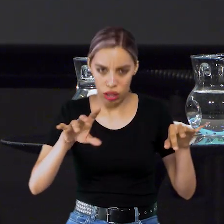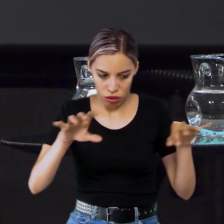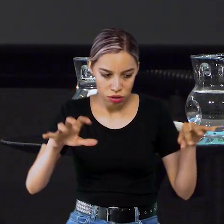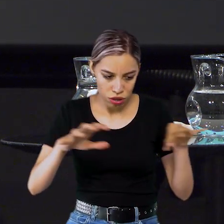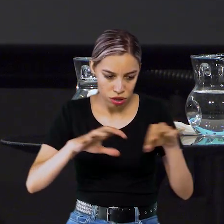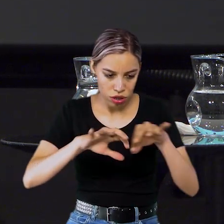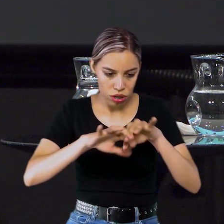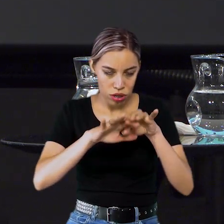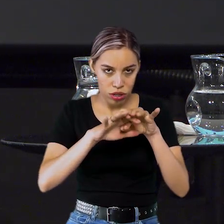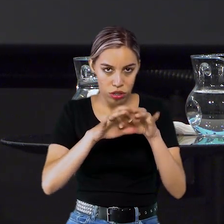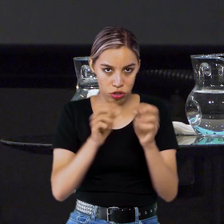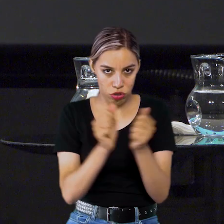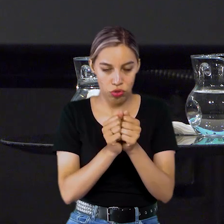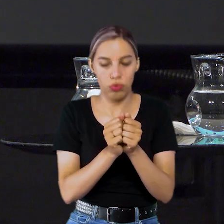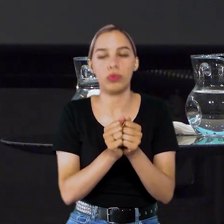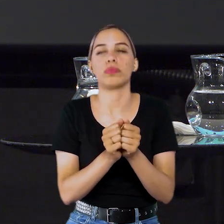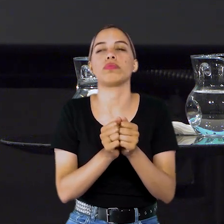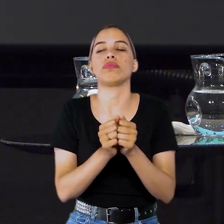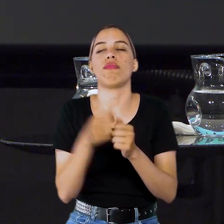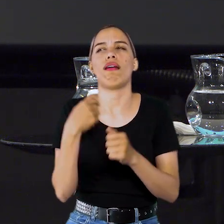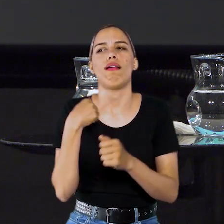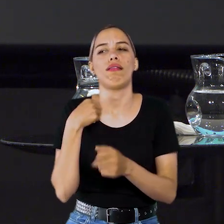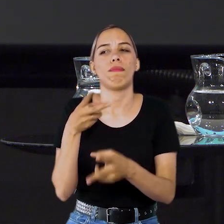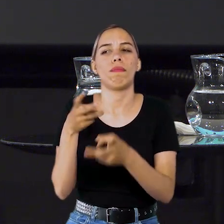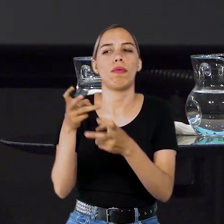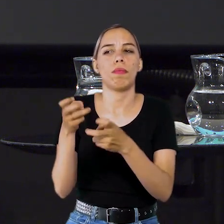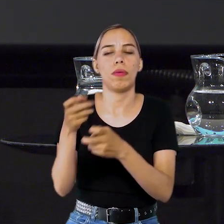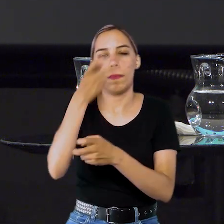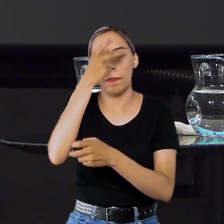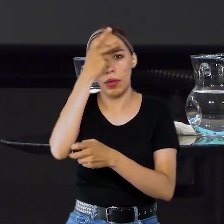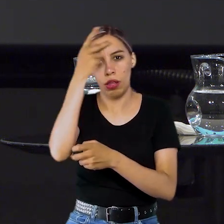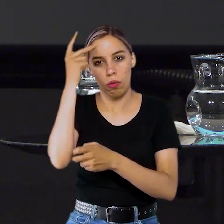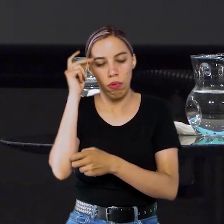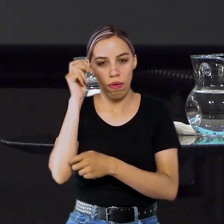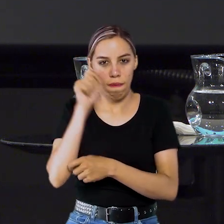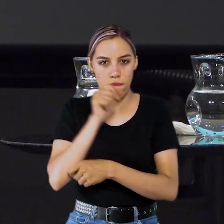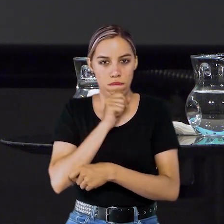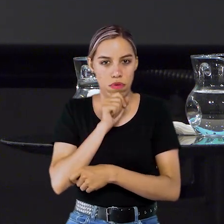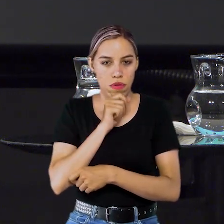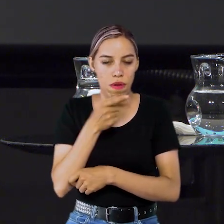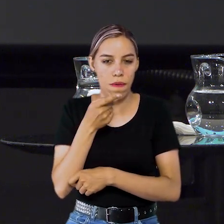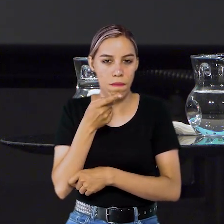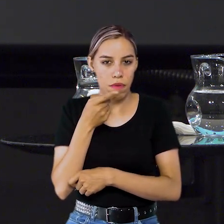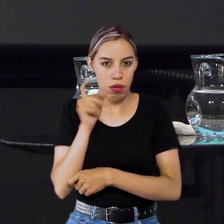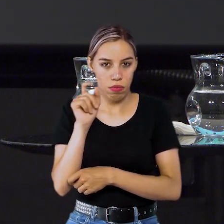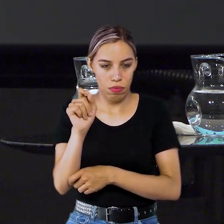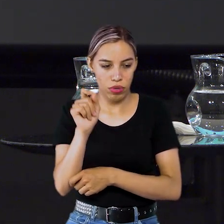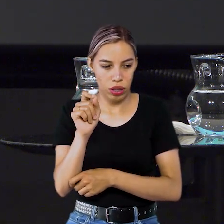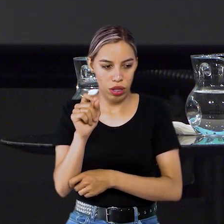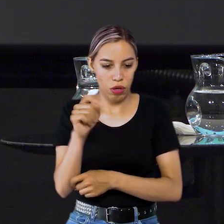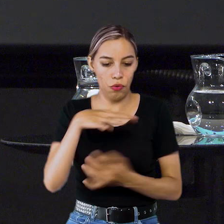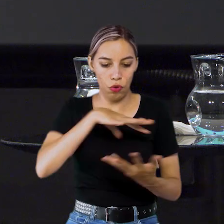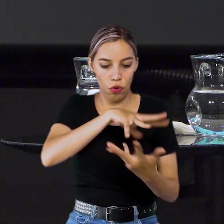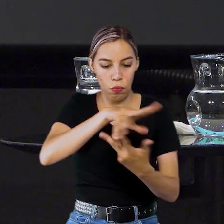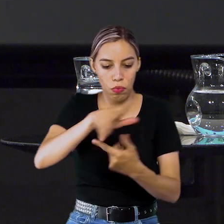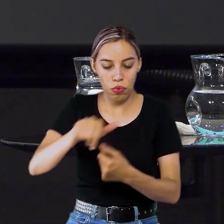que o mais velho fala Uerupá, que é uma terra, uma só,